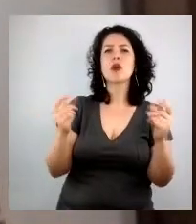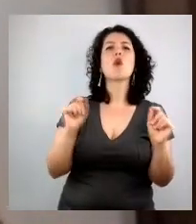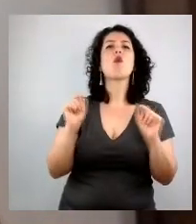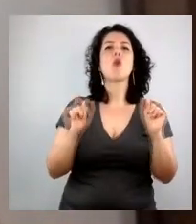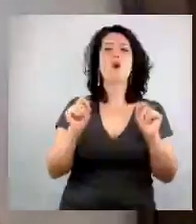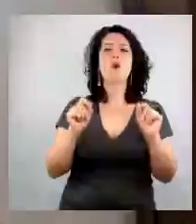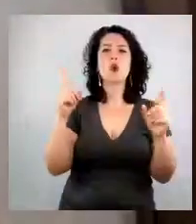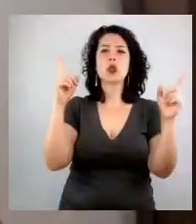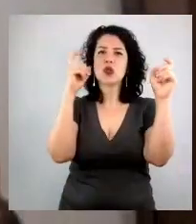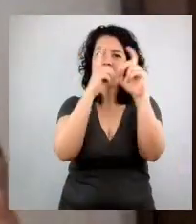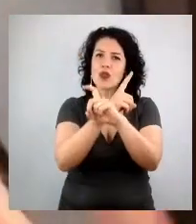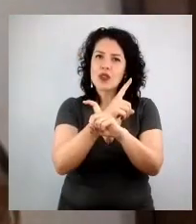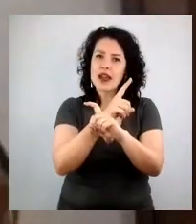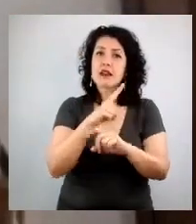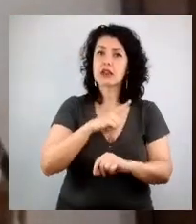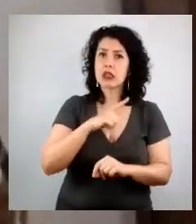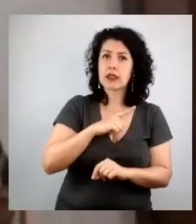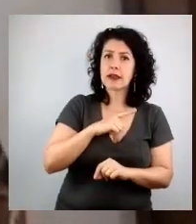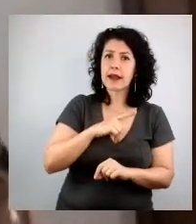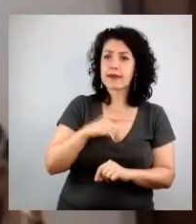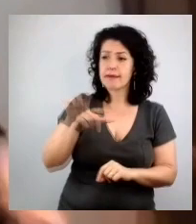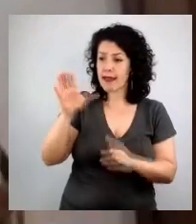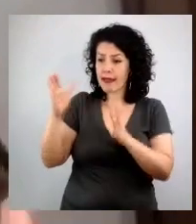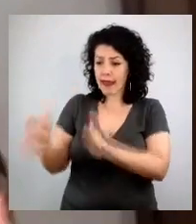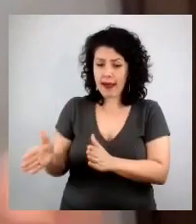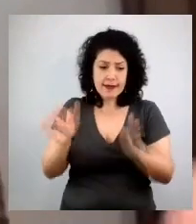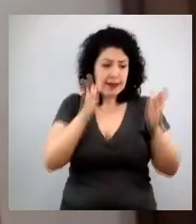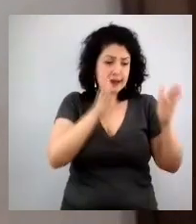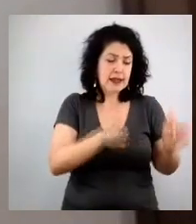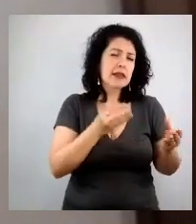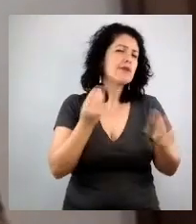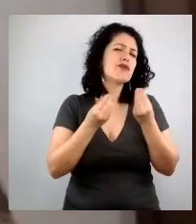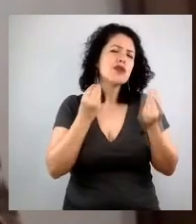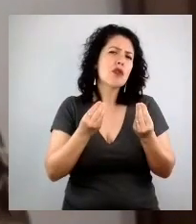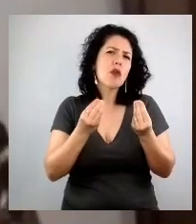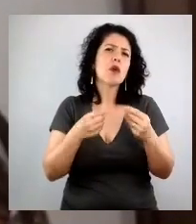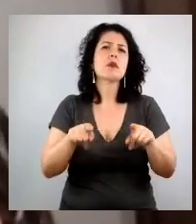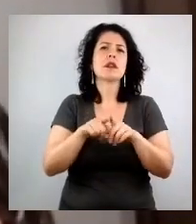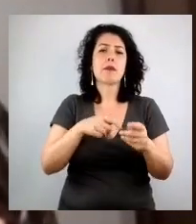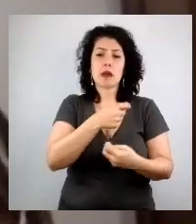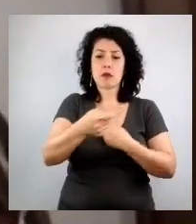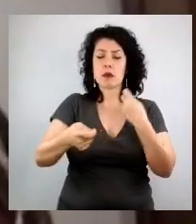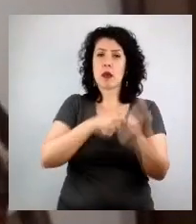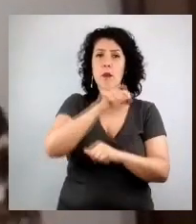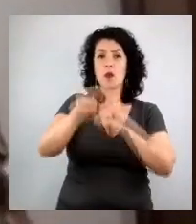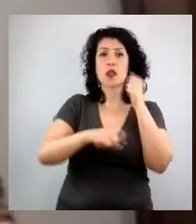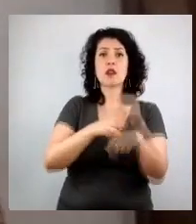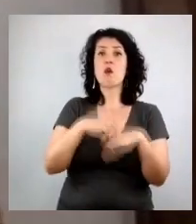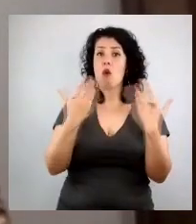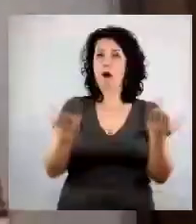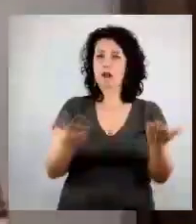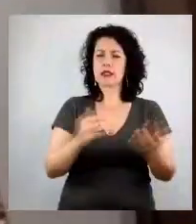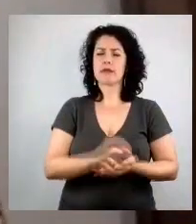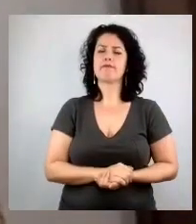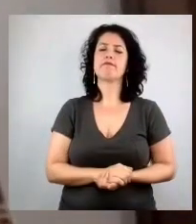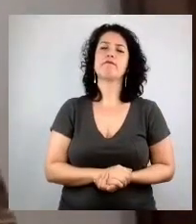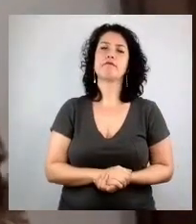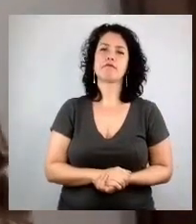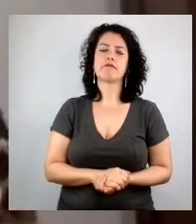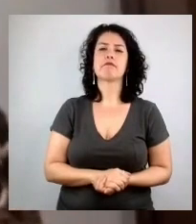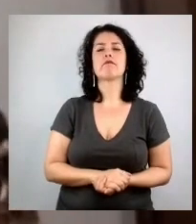são as mudanças que você tem sentido nesse mercado de trabalho? Eu acho que a primeira